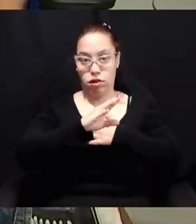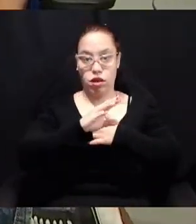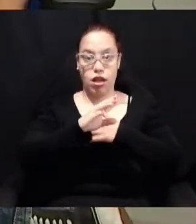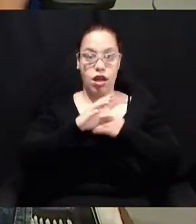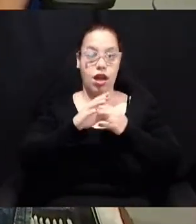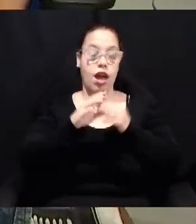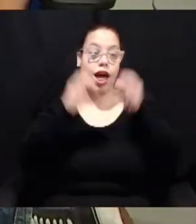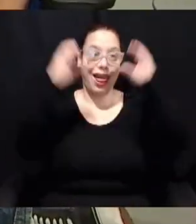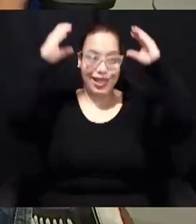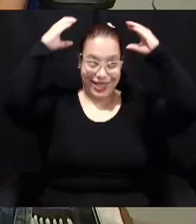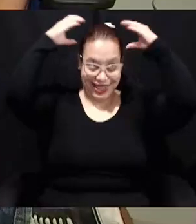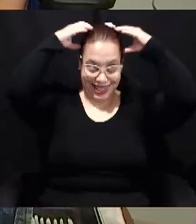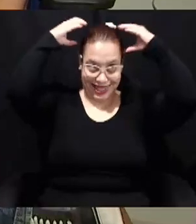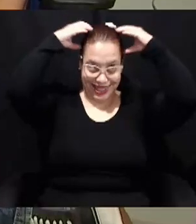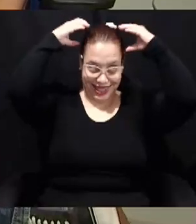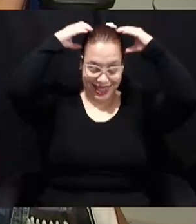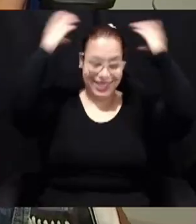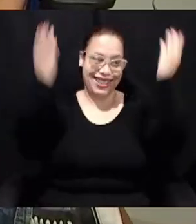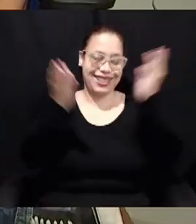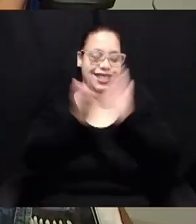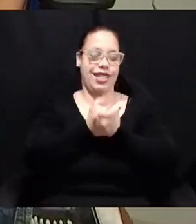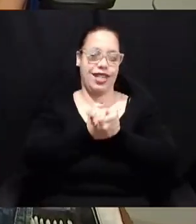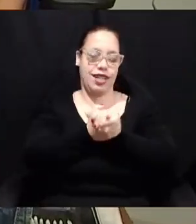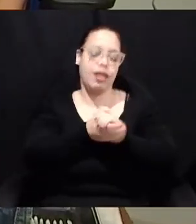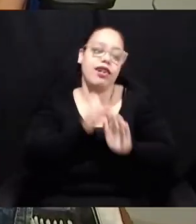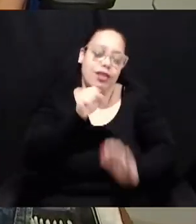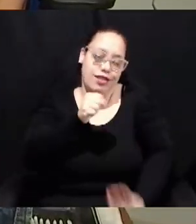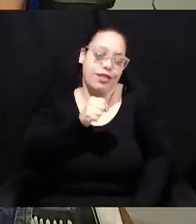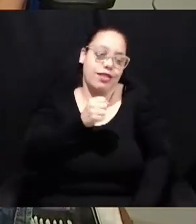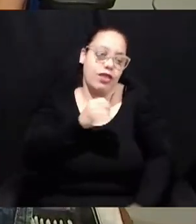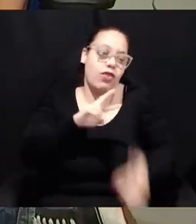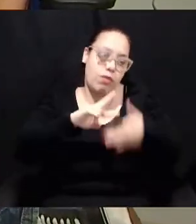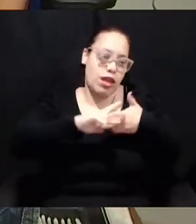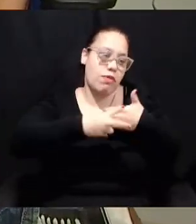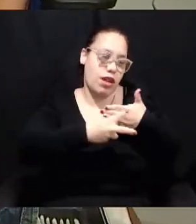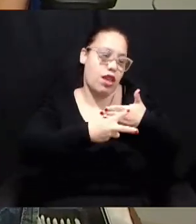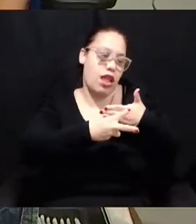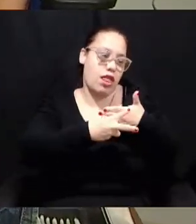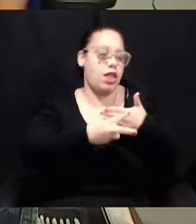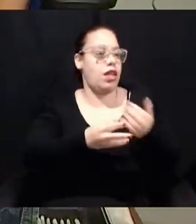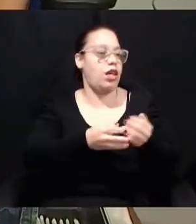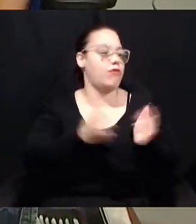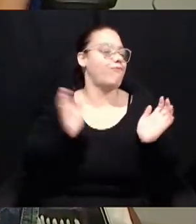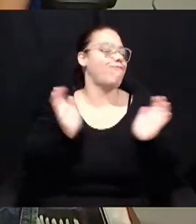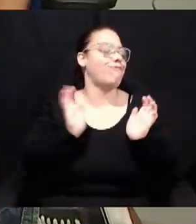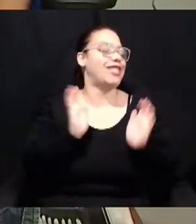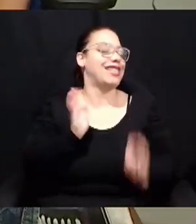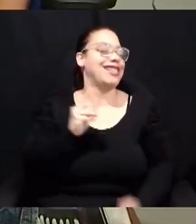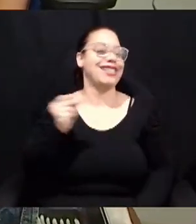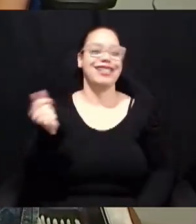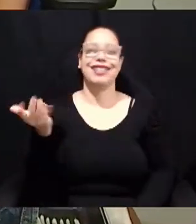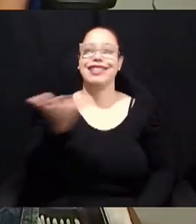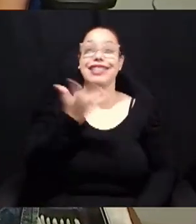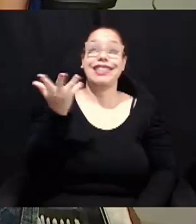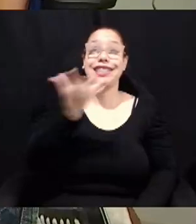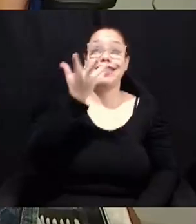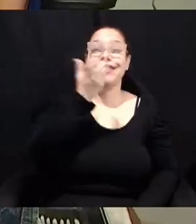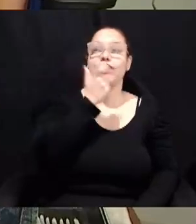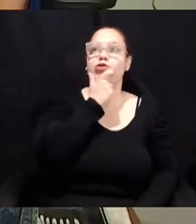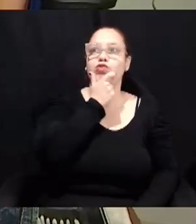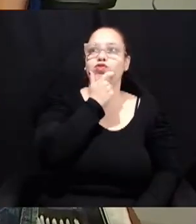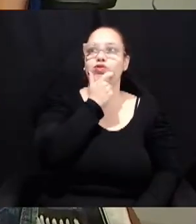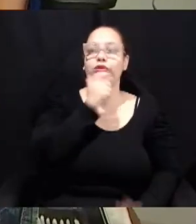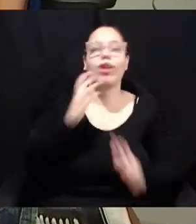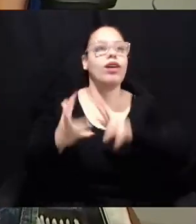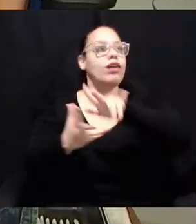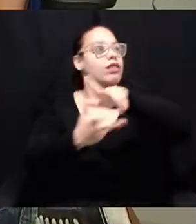a minha, para trás, assim, que acho que foi mais impactado. E essa é a riqueza do quadrinho também, que ele acaba sendo uma coisa meio universal, né? Ele